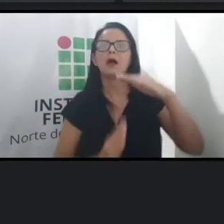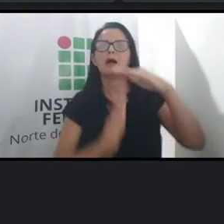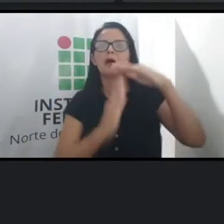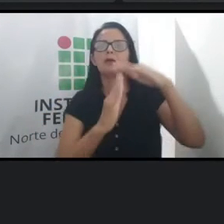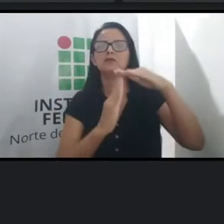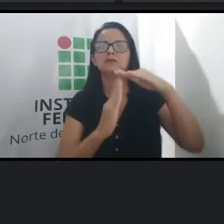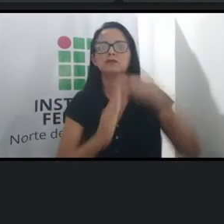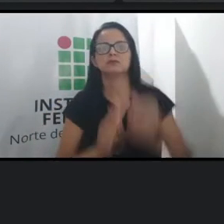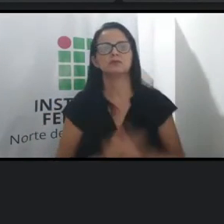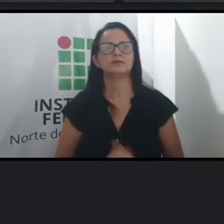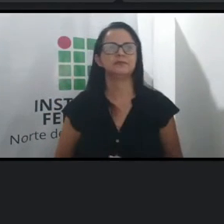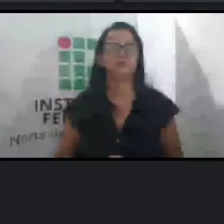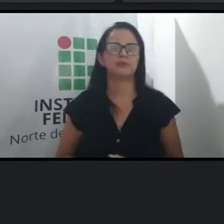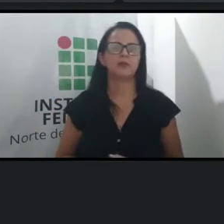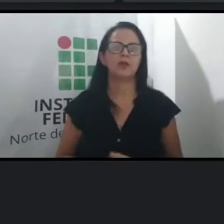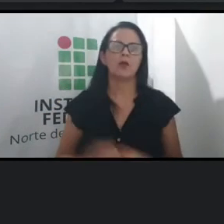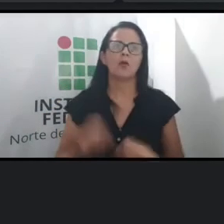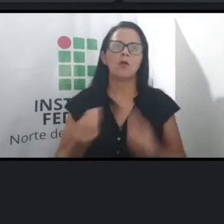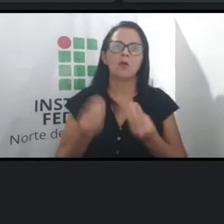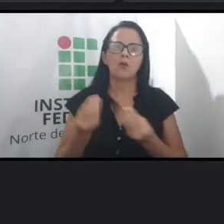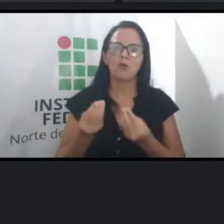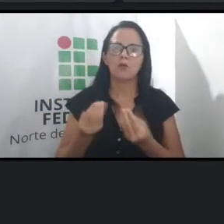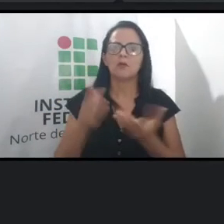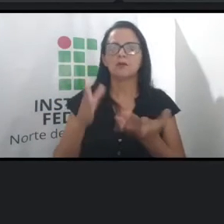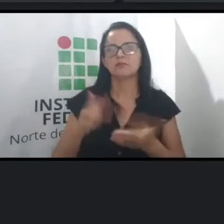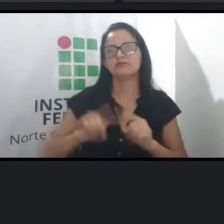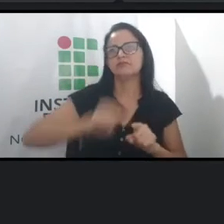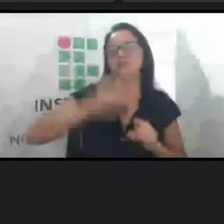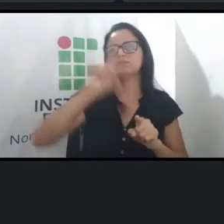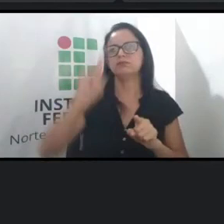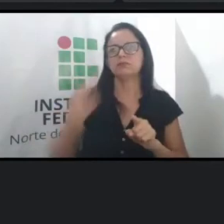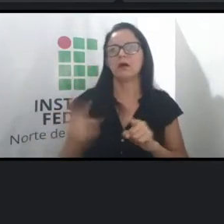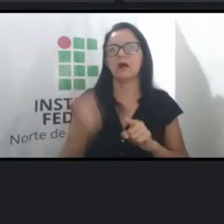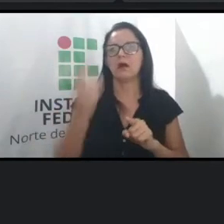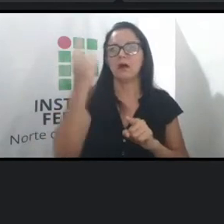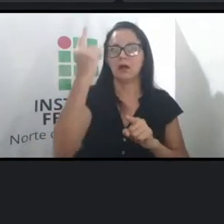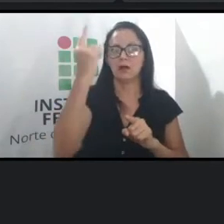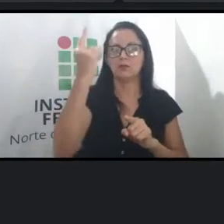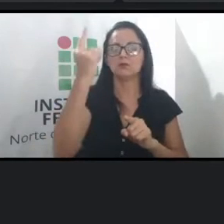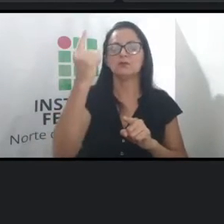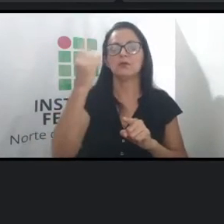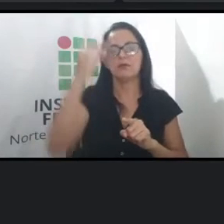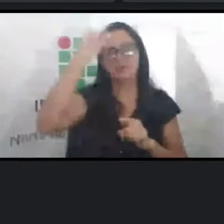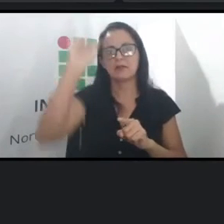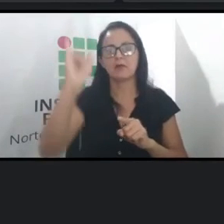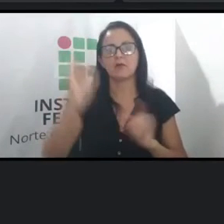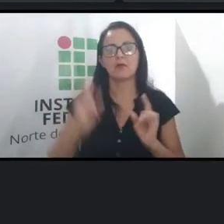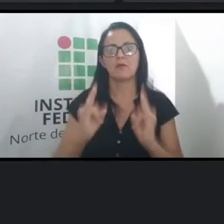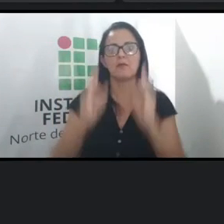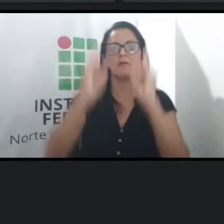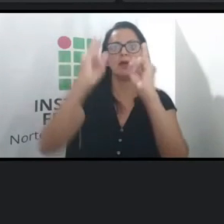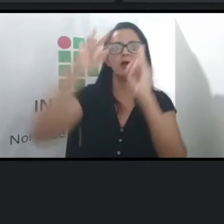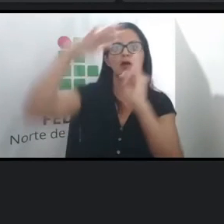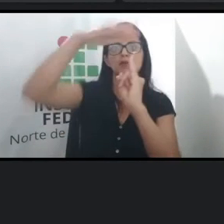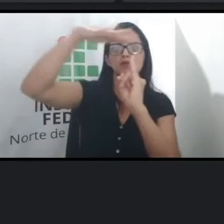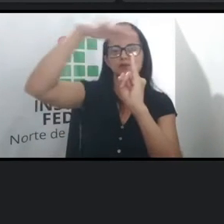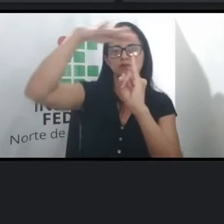Então, como ela tende a cair em pontos mais altos, devemos o quê? Devemos evitar topos de prédio, muro, montanha,